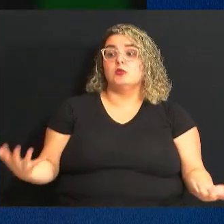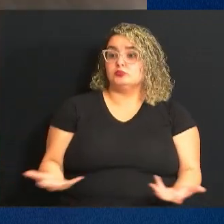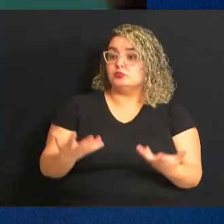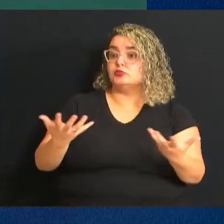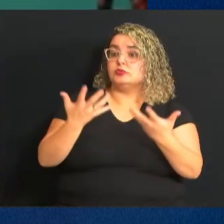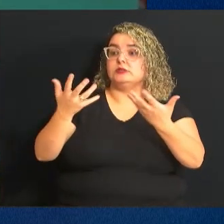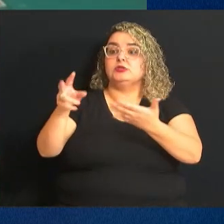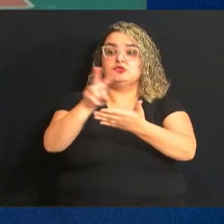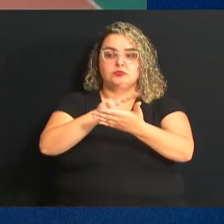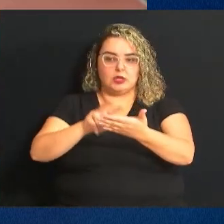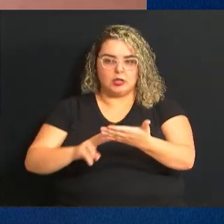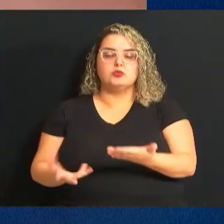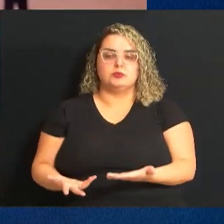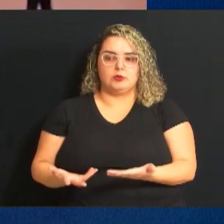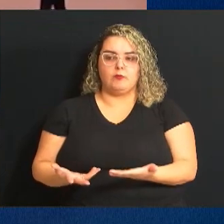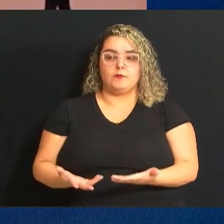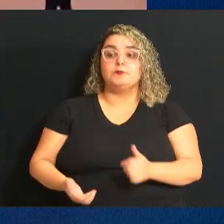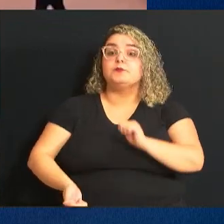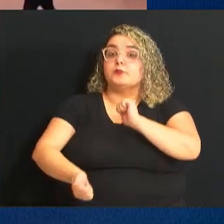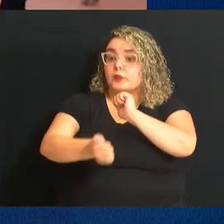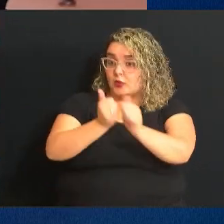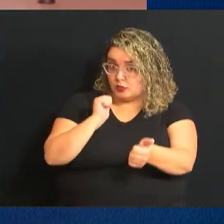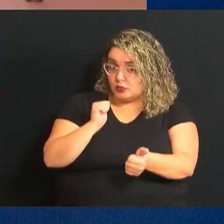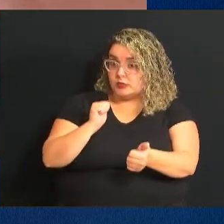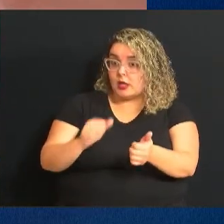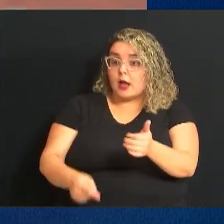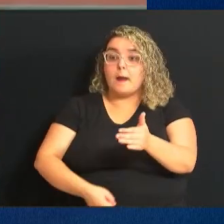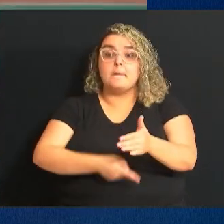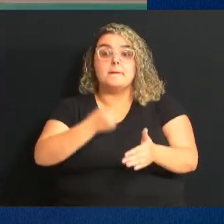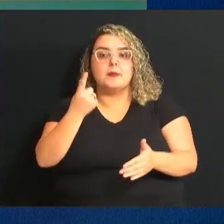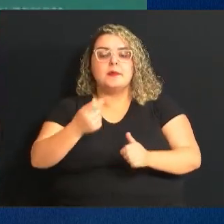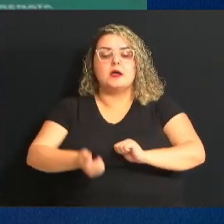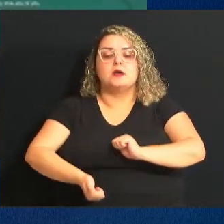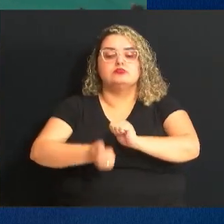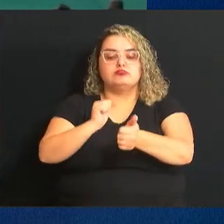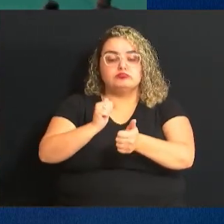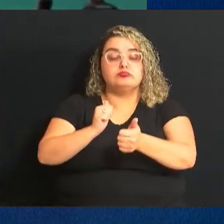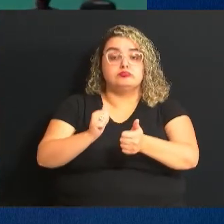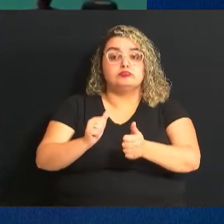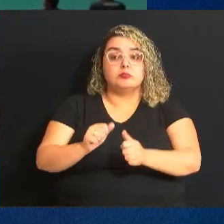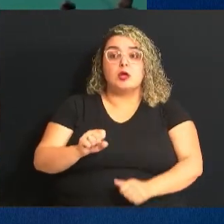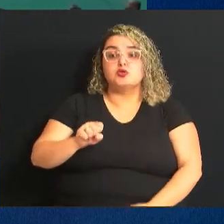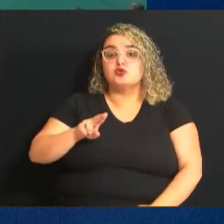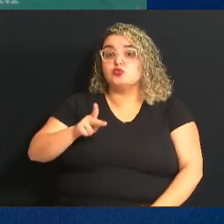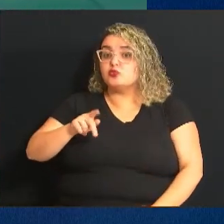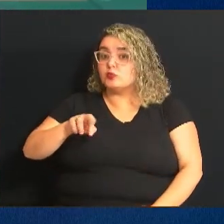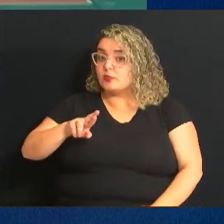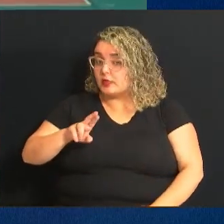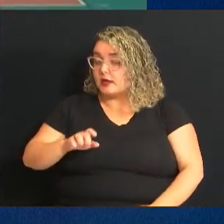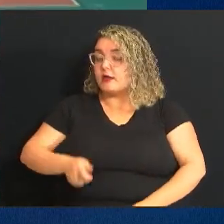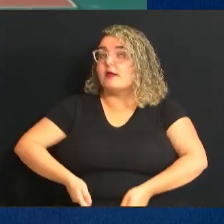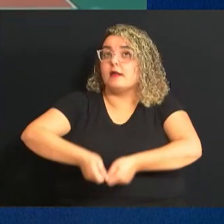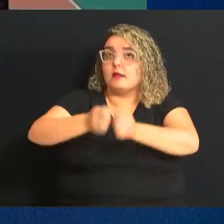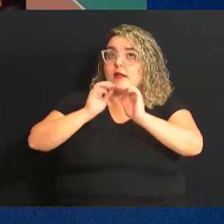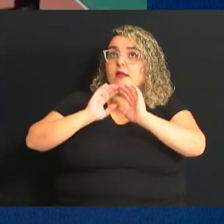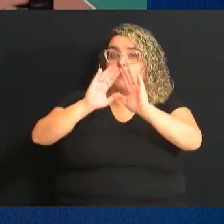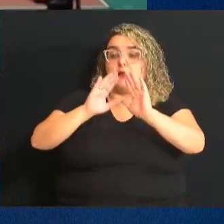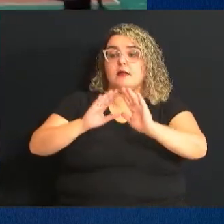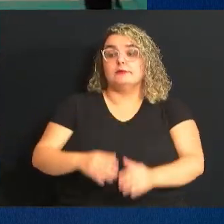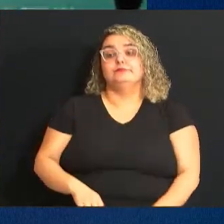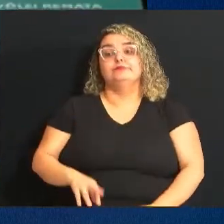leitura. E no esporte, na primeira rodada da Superliga Masculina de Vôlei, Renata perde no ginásio